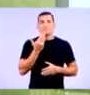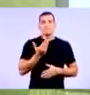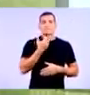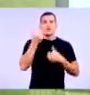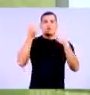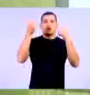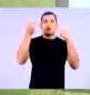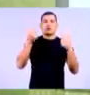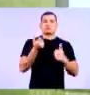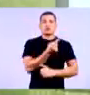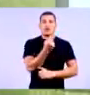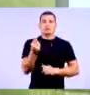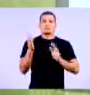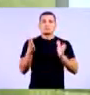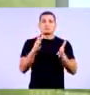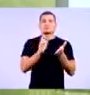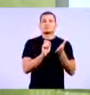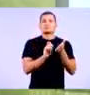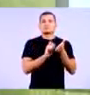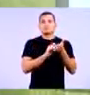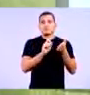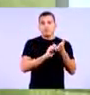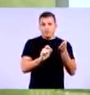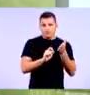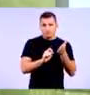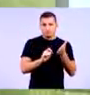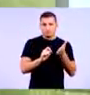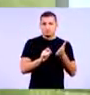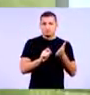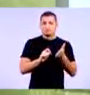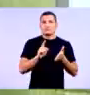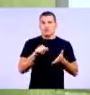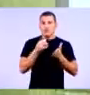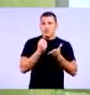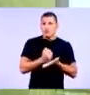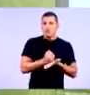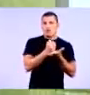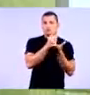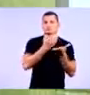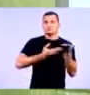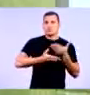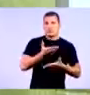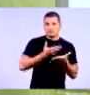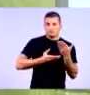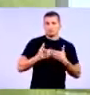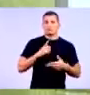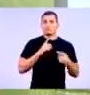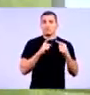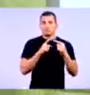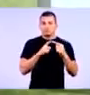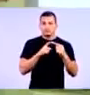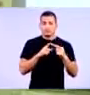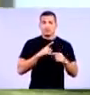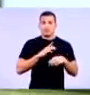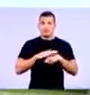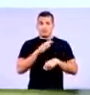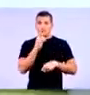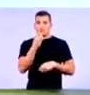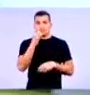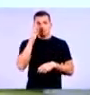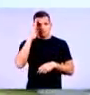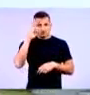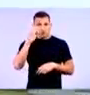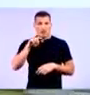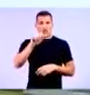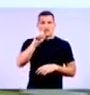cada um já escreveu. Então, isso é a cooperação e a interação. Elas são interligadas. Mas tem mais um princípio, que é a